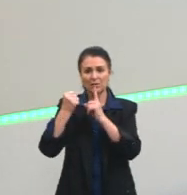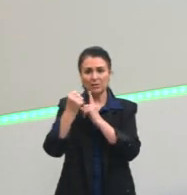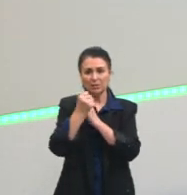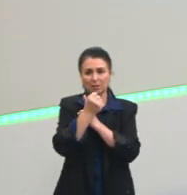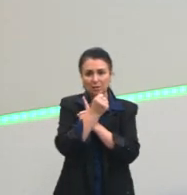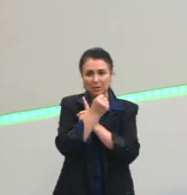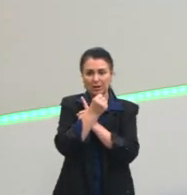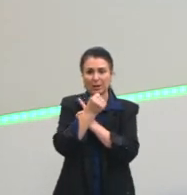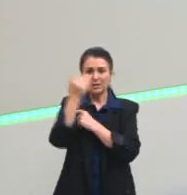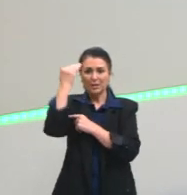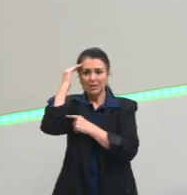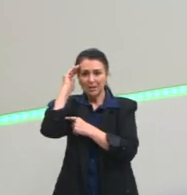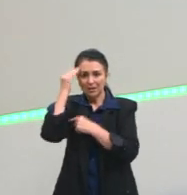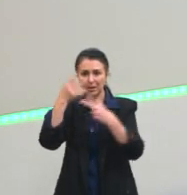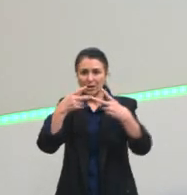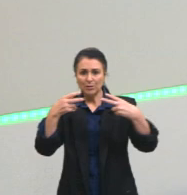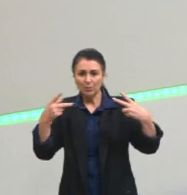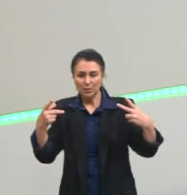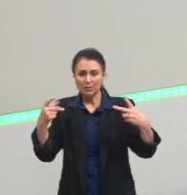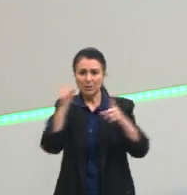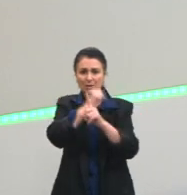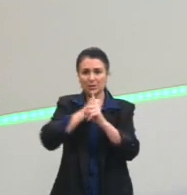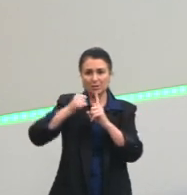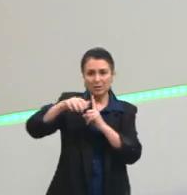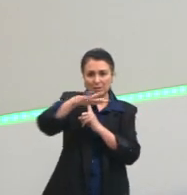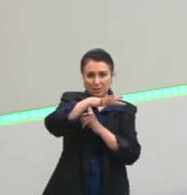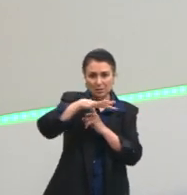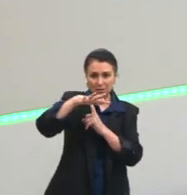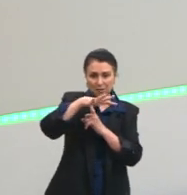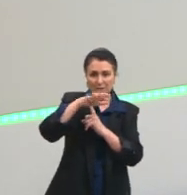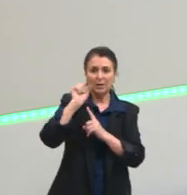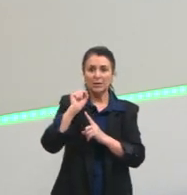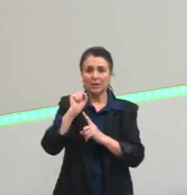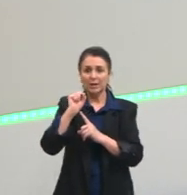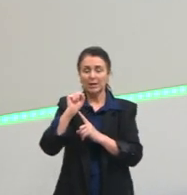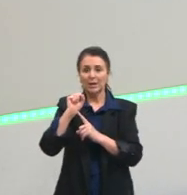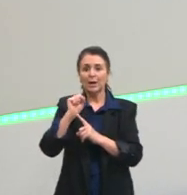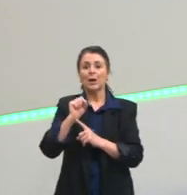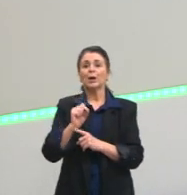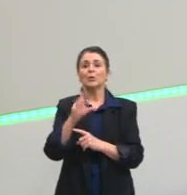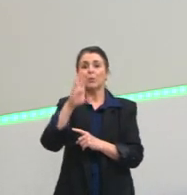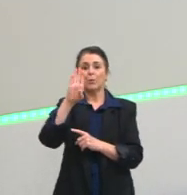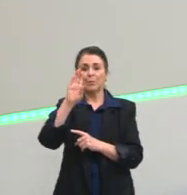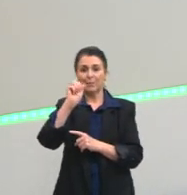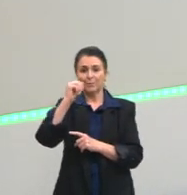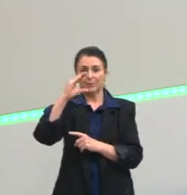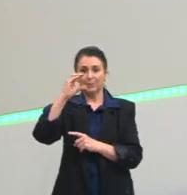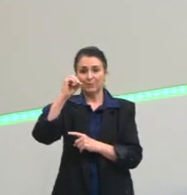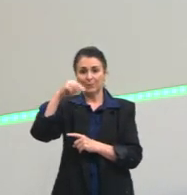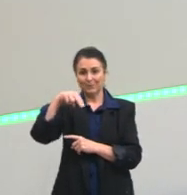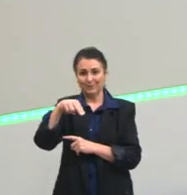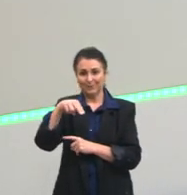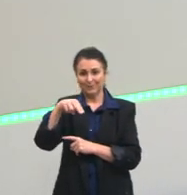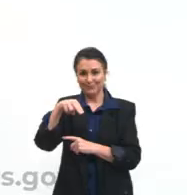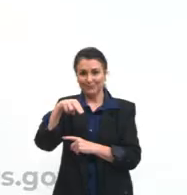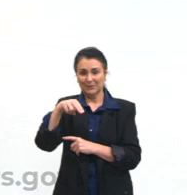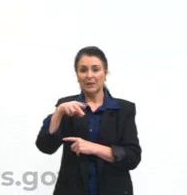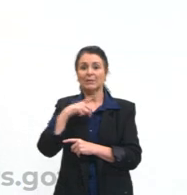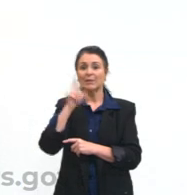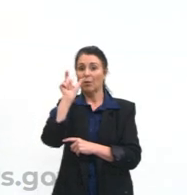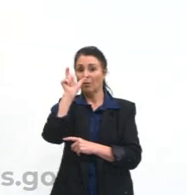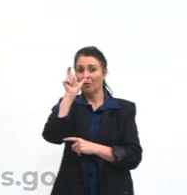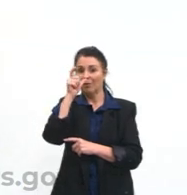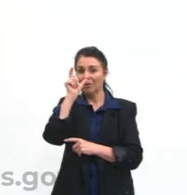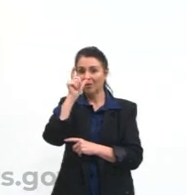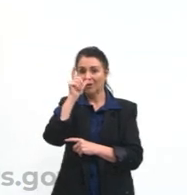entender os fatos sociais com uma ciência muito influenciada aqui pelo cientificismo do francês beco aqui eu já falei um pouquinho e o de kart